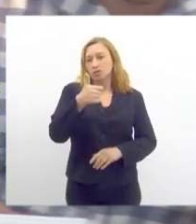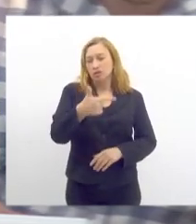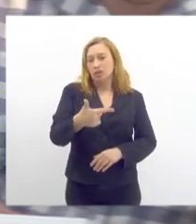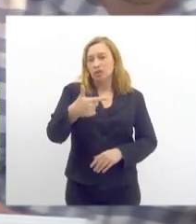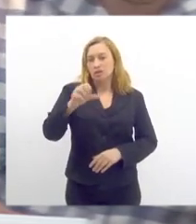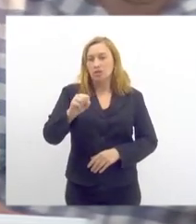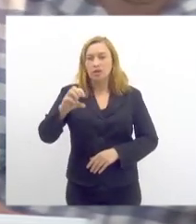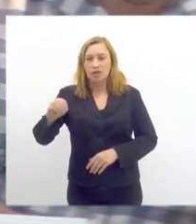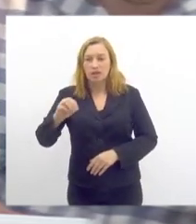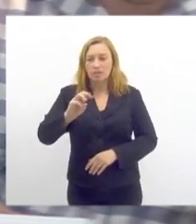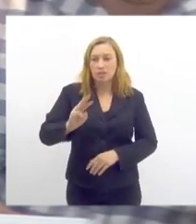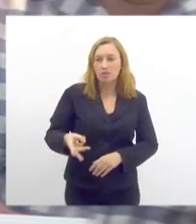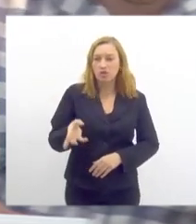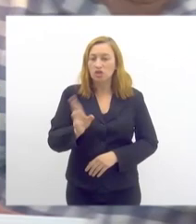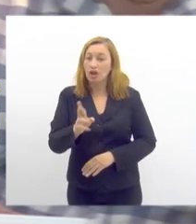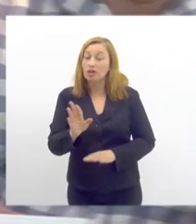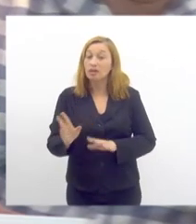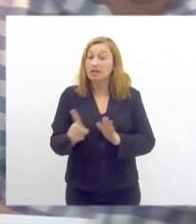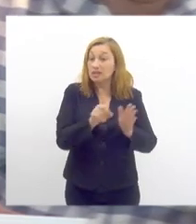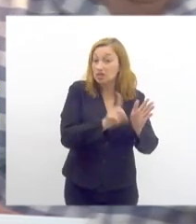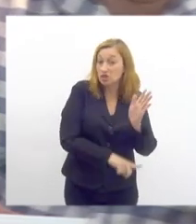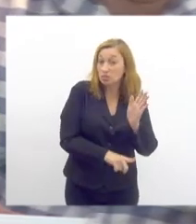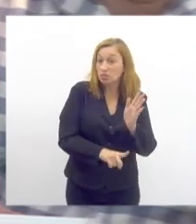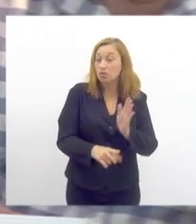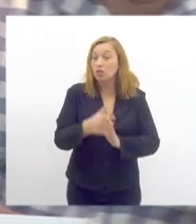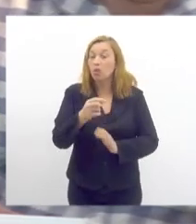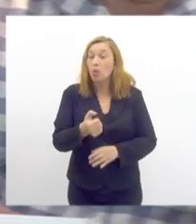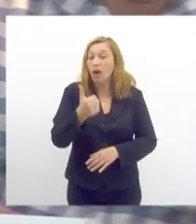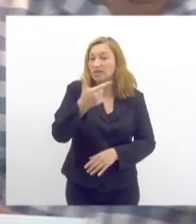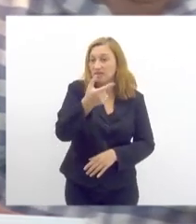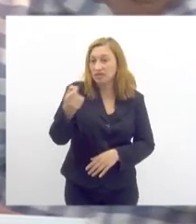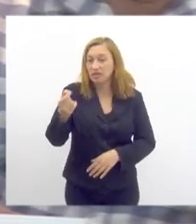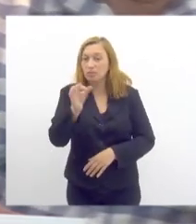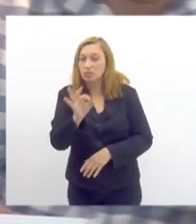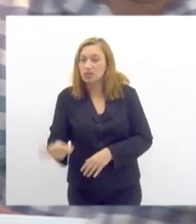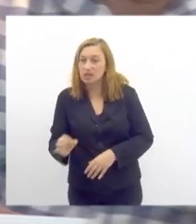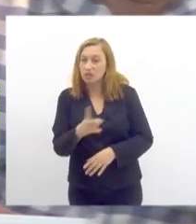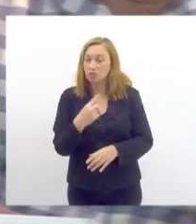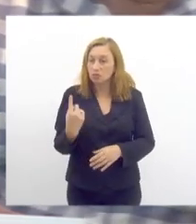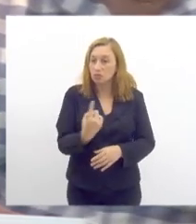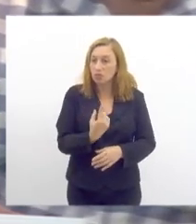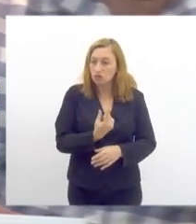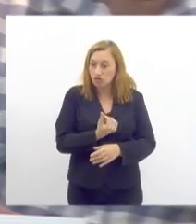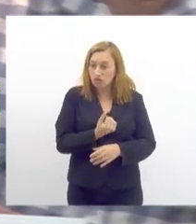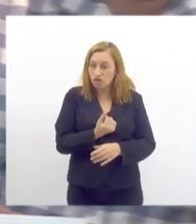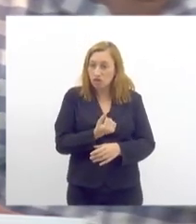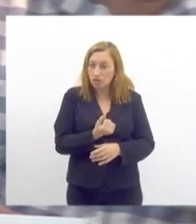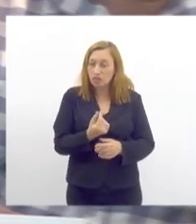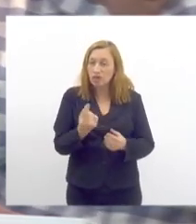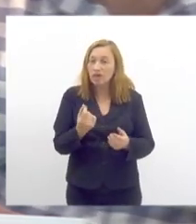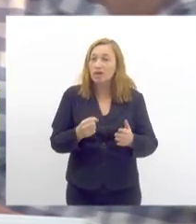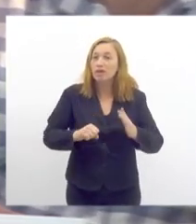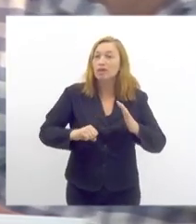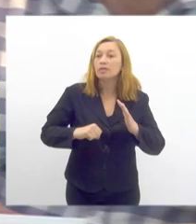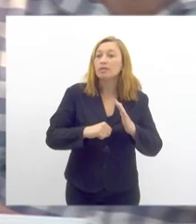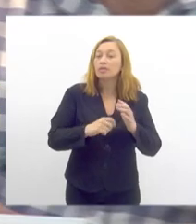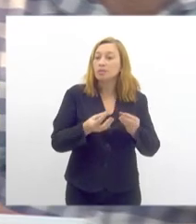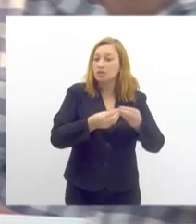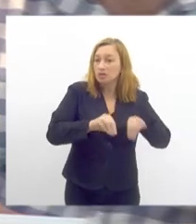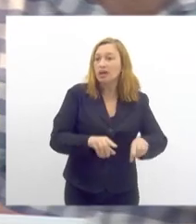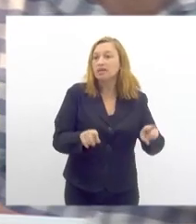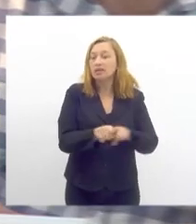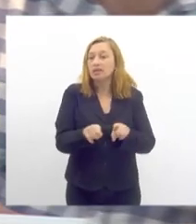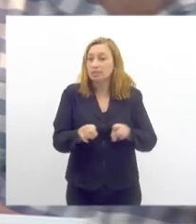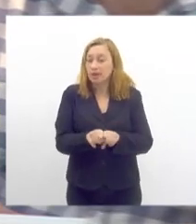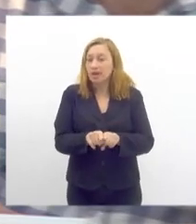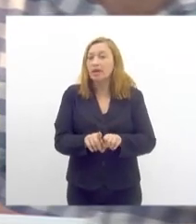De qualquer maneira, essa redução de quase 20% no nosso orçamento vai impactar também nas descentralizações. A